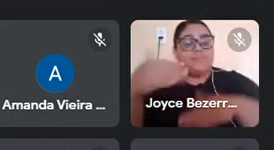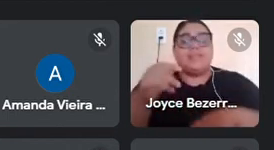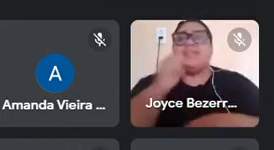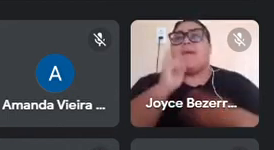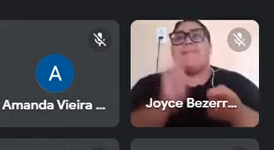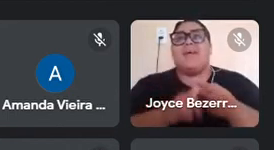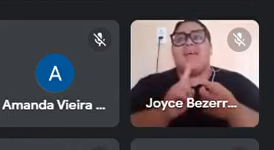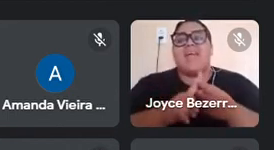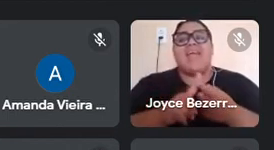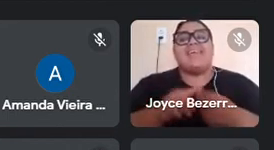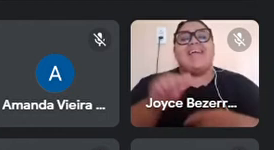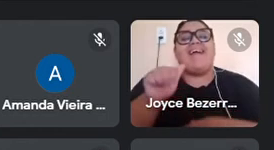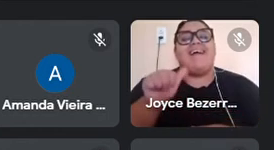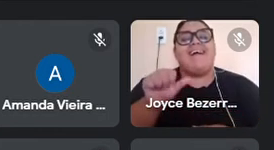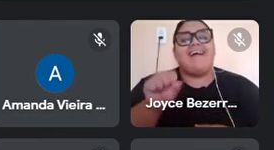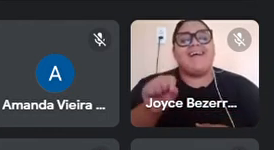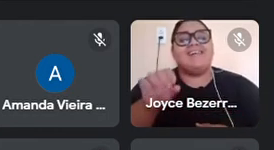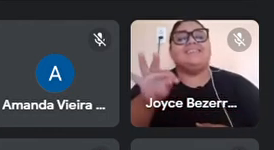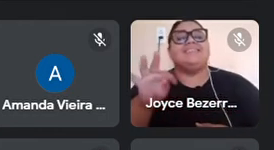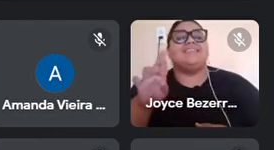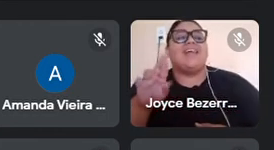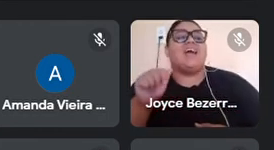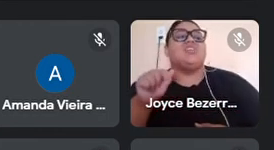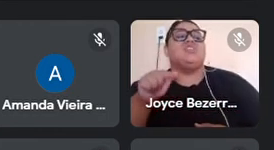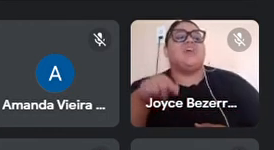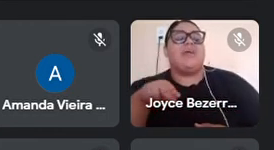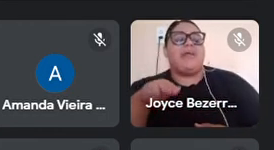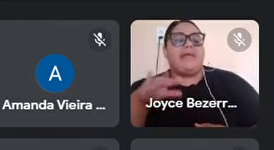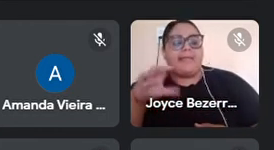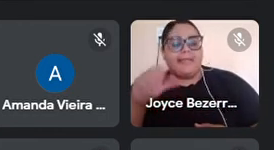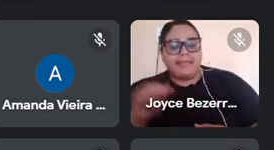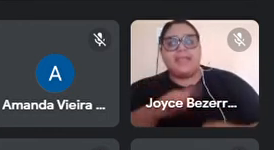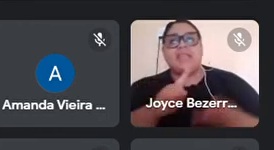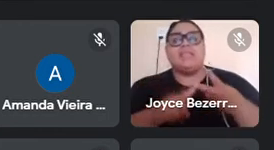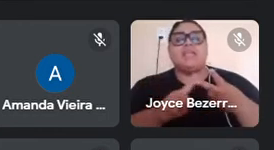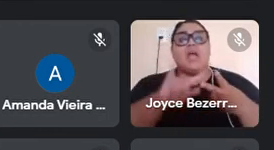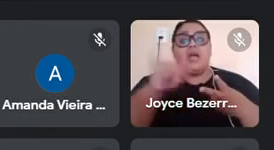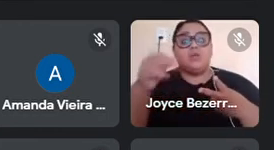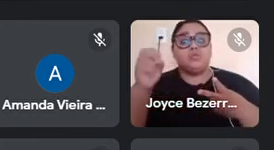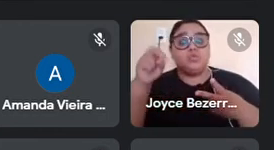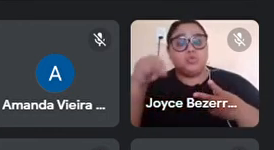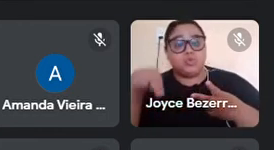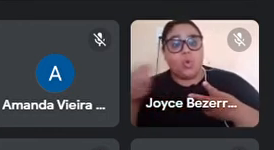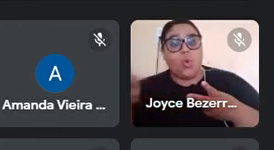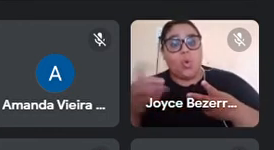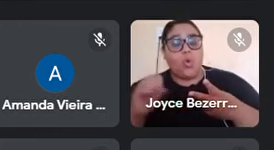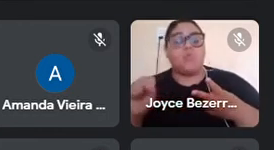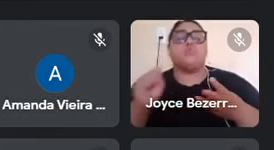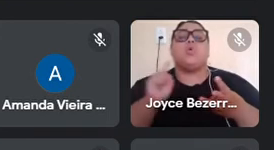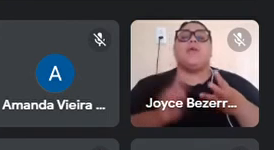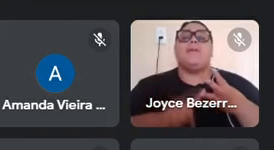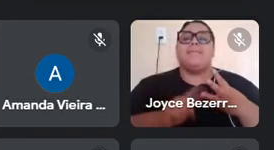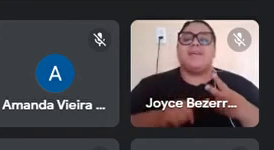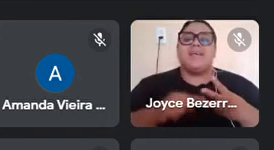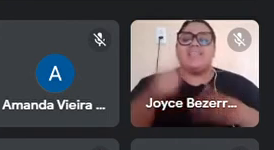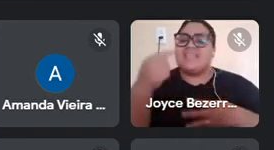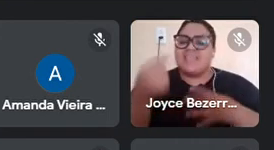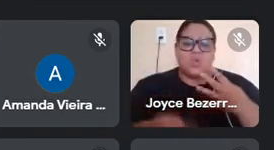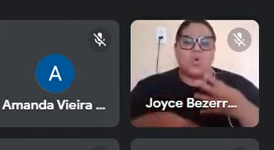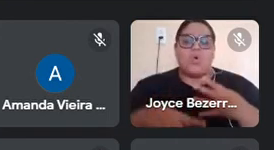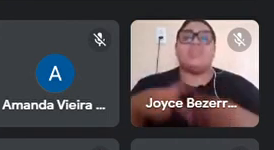AstraZeneca, a Sputnik, Johnson Johnson, são vetores recombinantes, que a gente vai já ver, e da